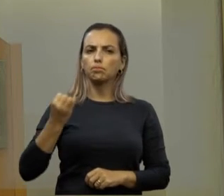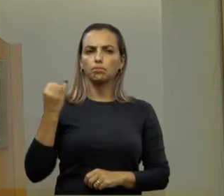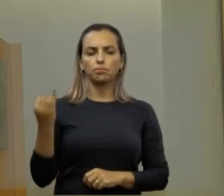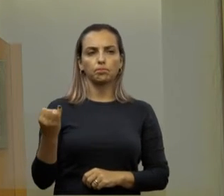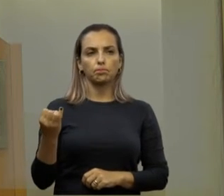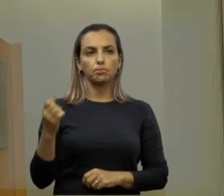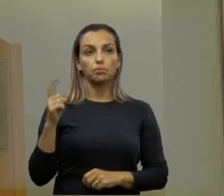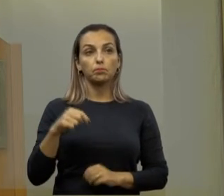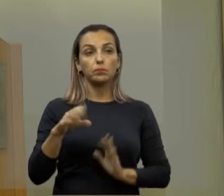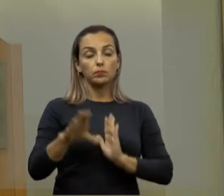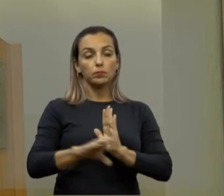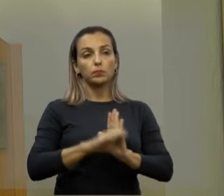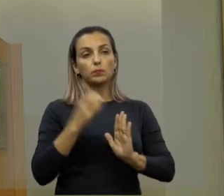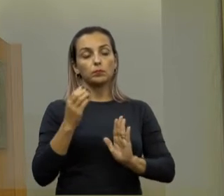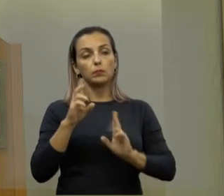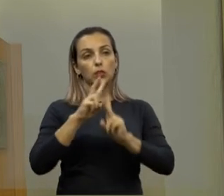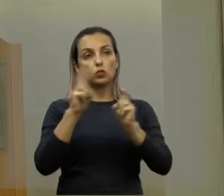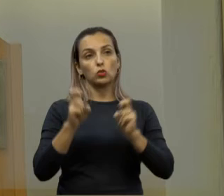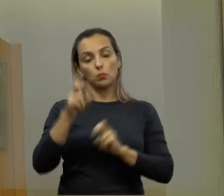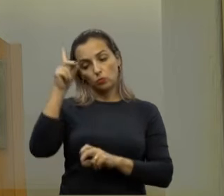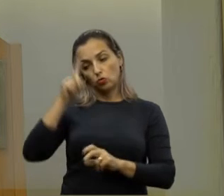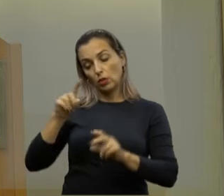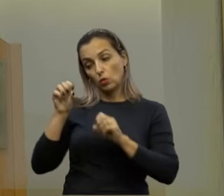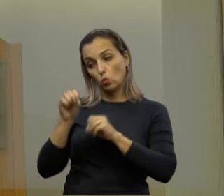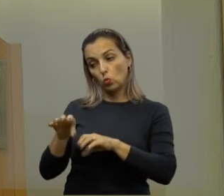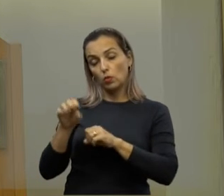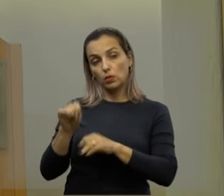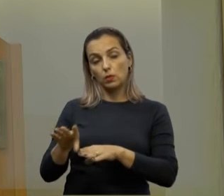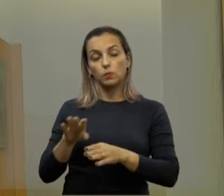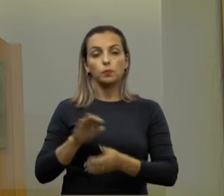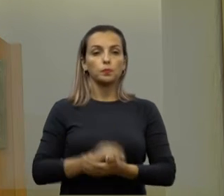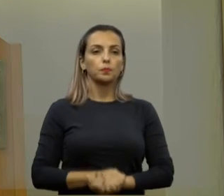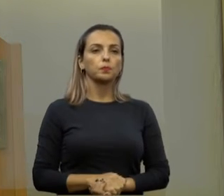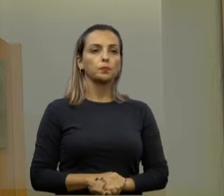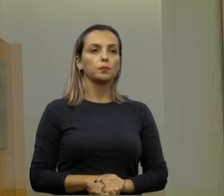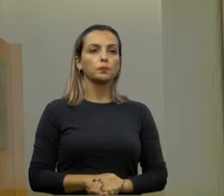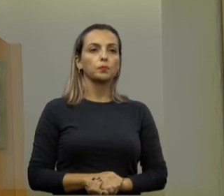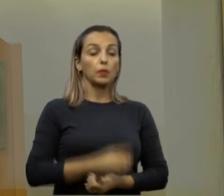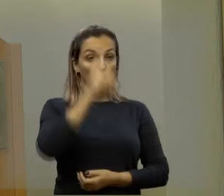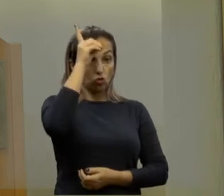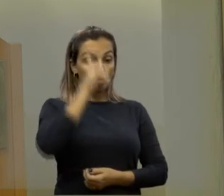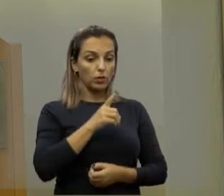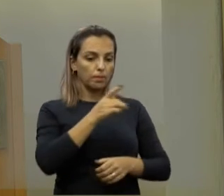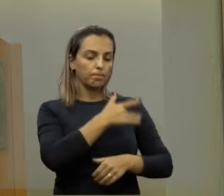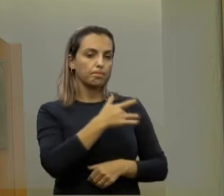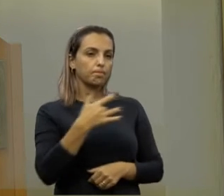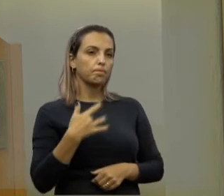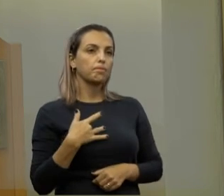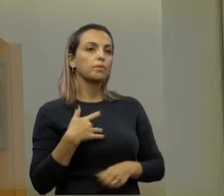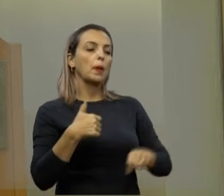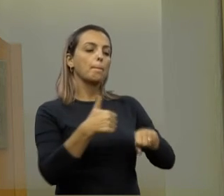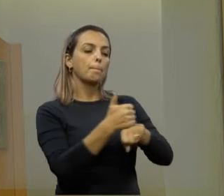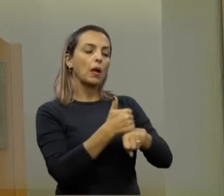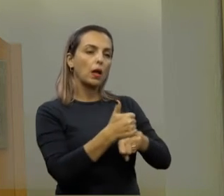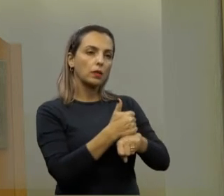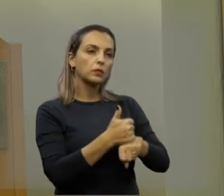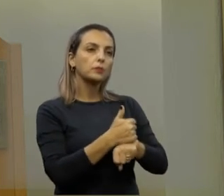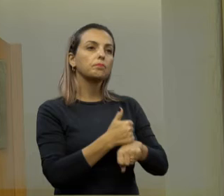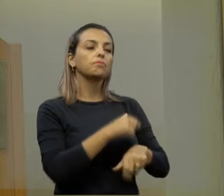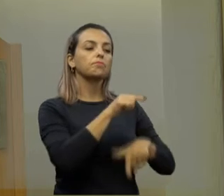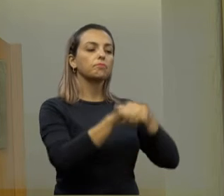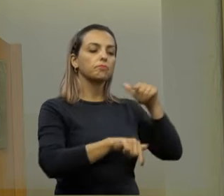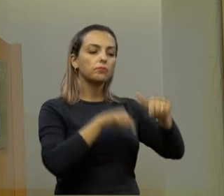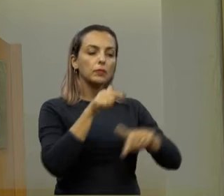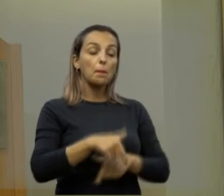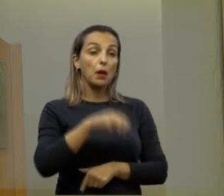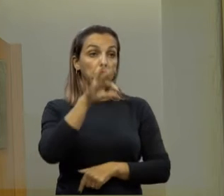tem capítulos que fala sobre o direito à educação o direito à saúde à profissionalização ao